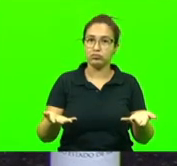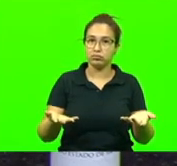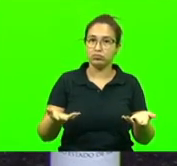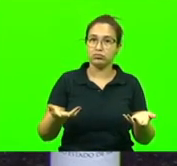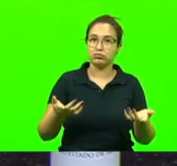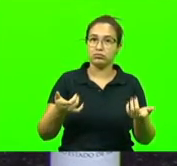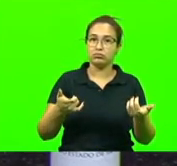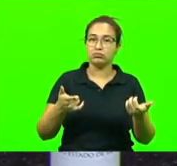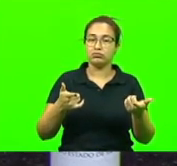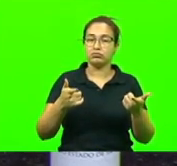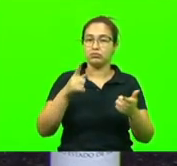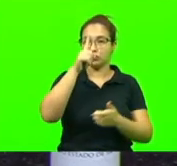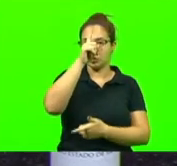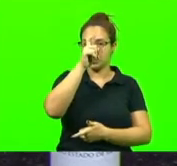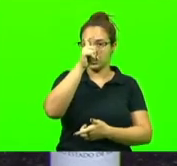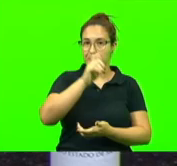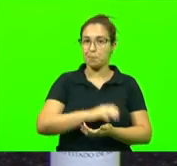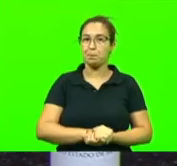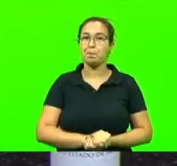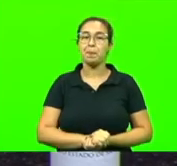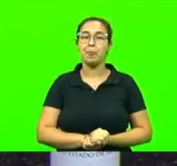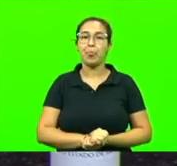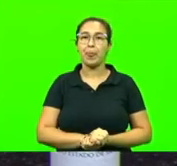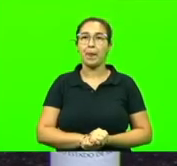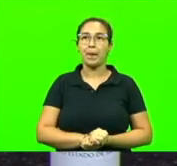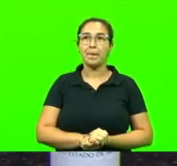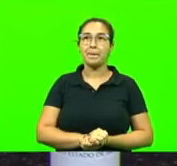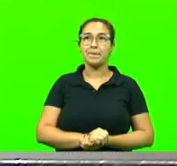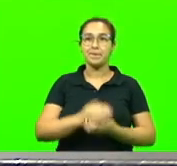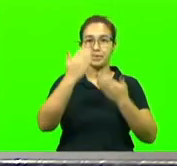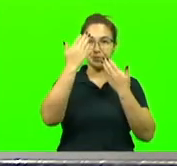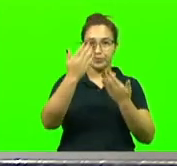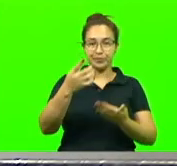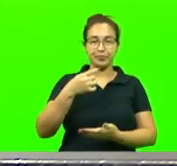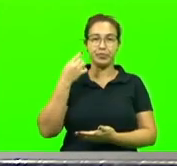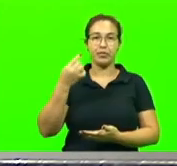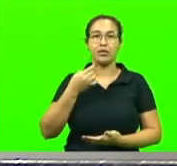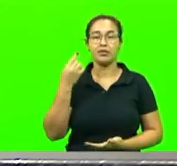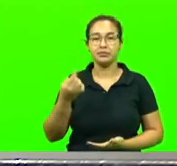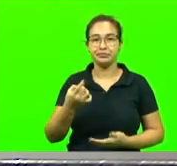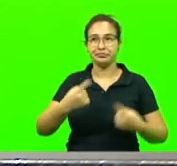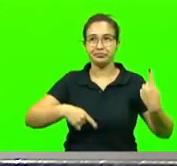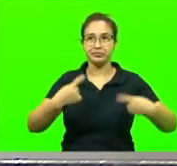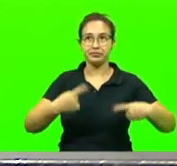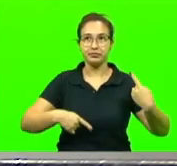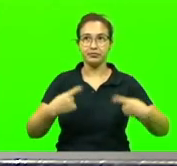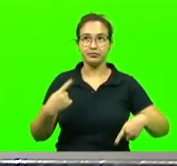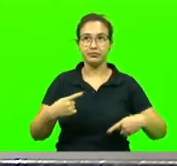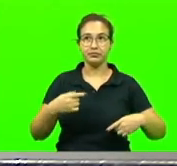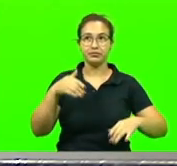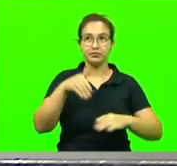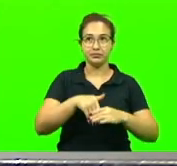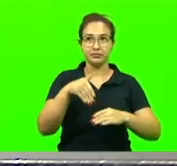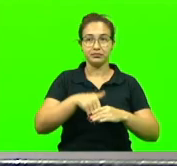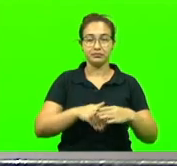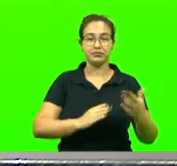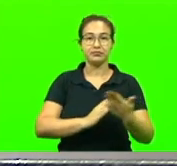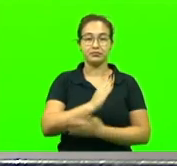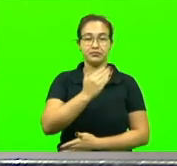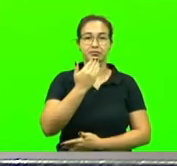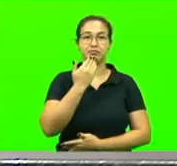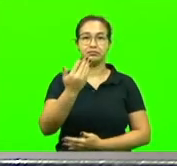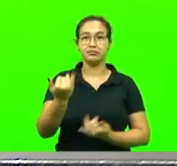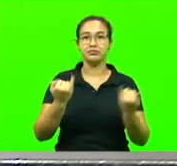Hospital Teresa Ramos. Obrigado. Obrigado, deputado. Em discussão, em votação,